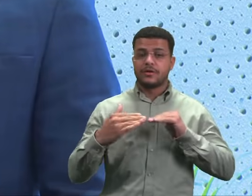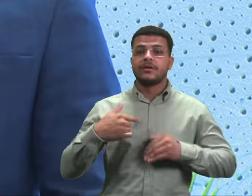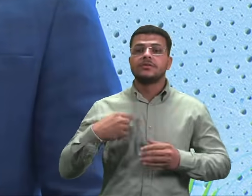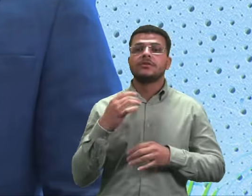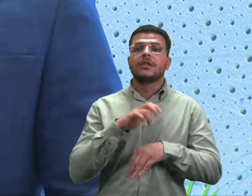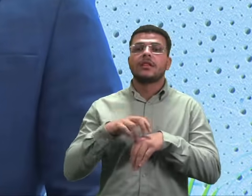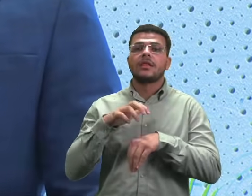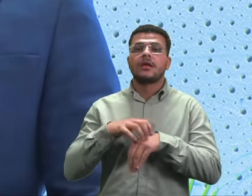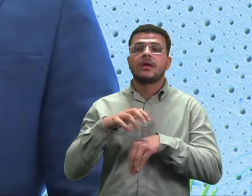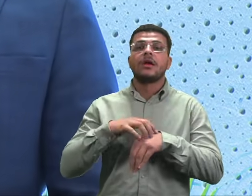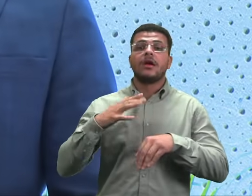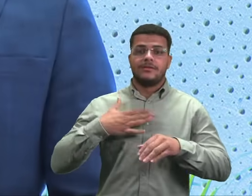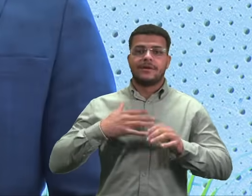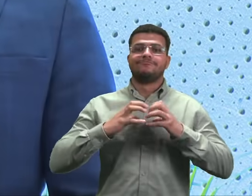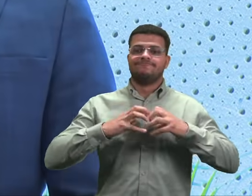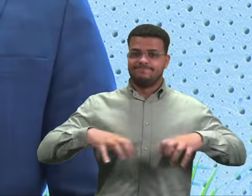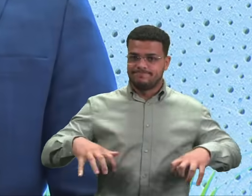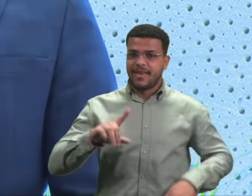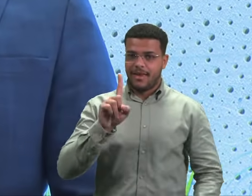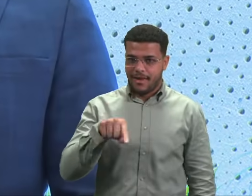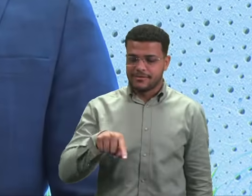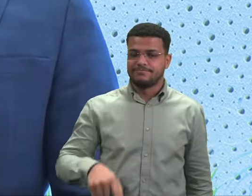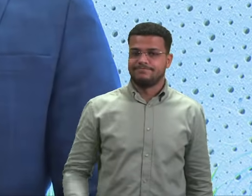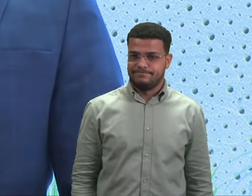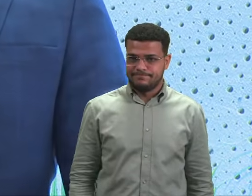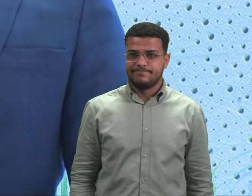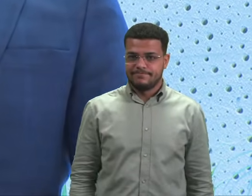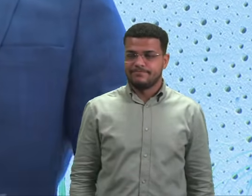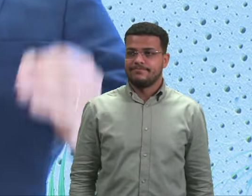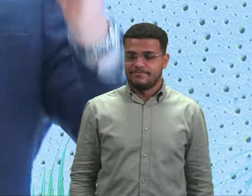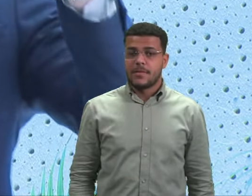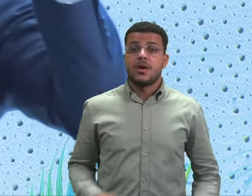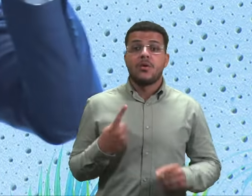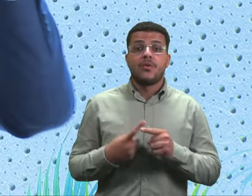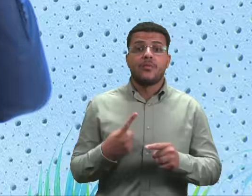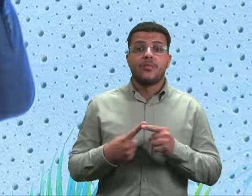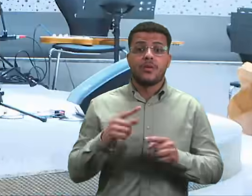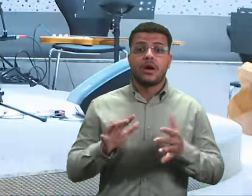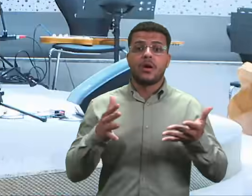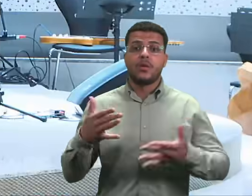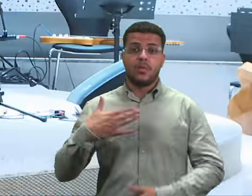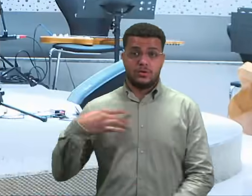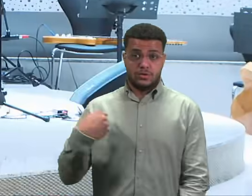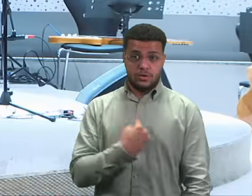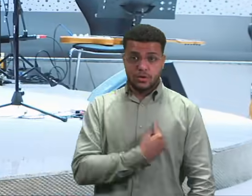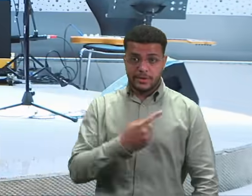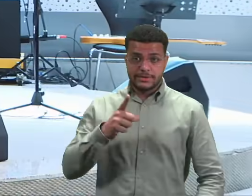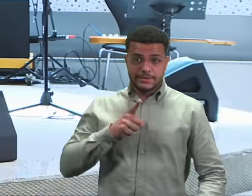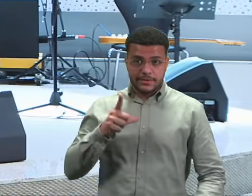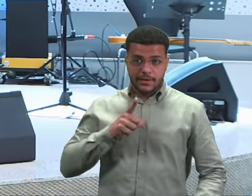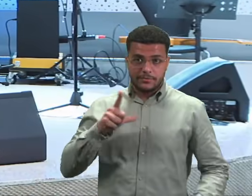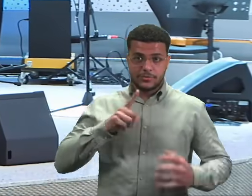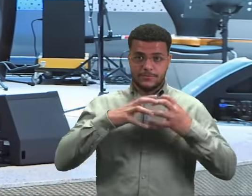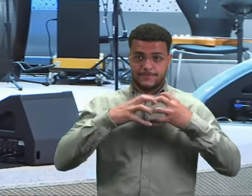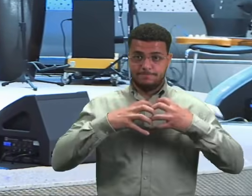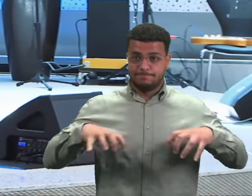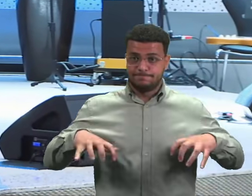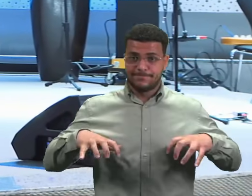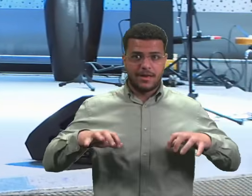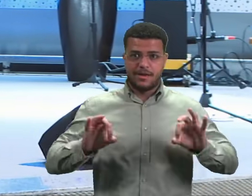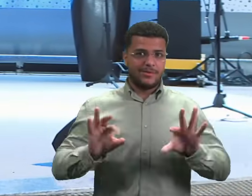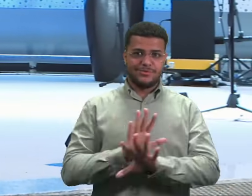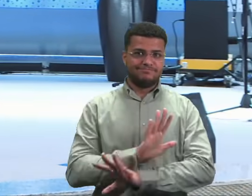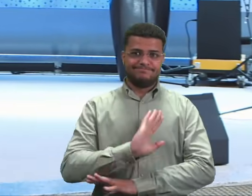o pior inimigo da igreja de Deus. Porque quando nós estamos desunidos, acabou.